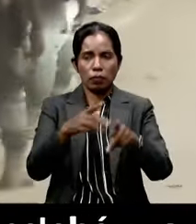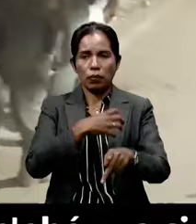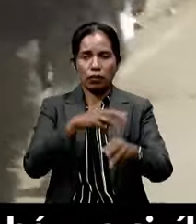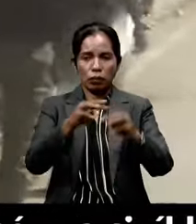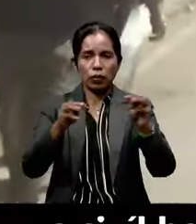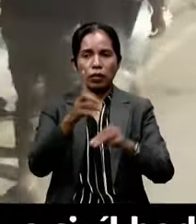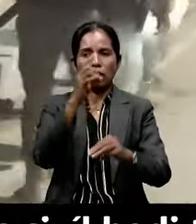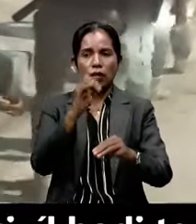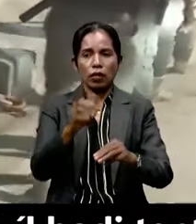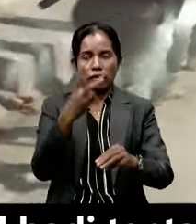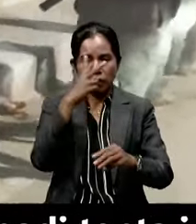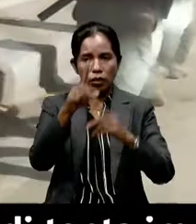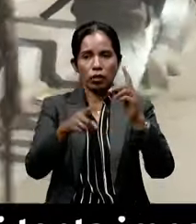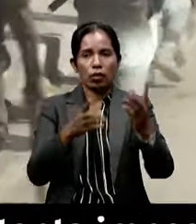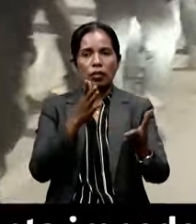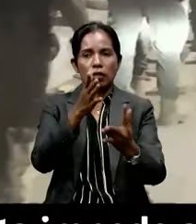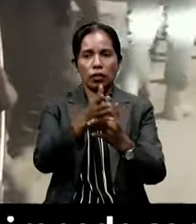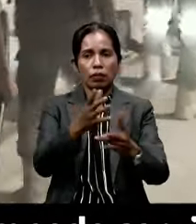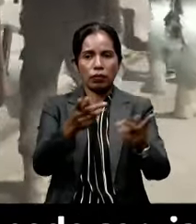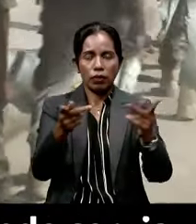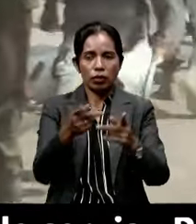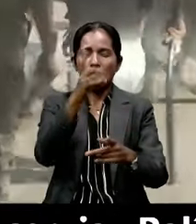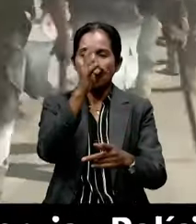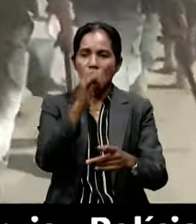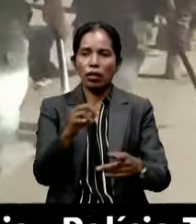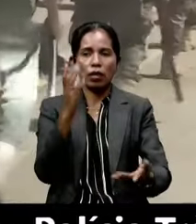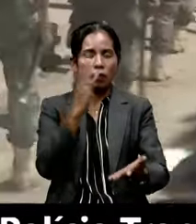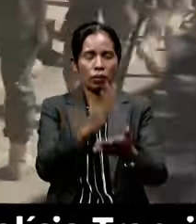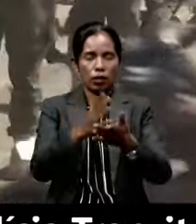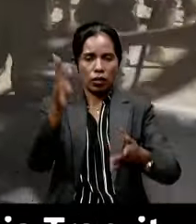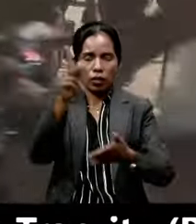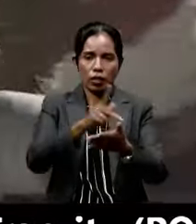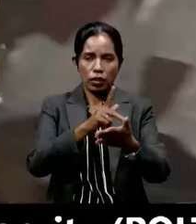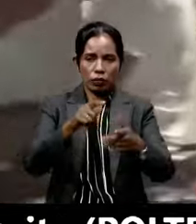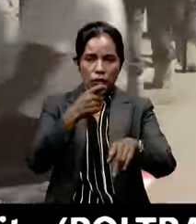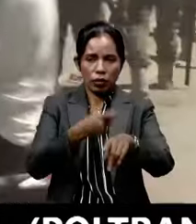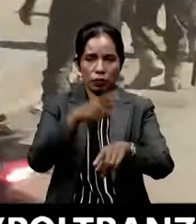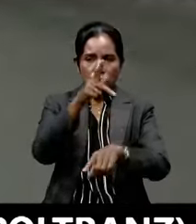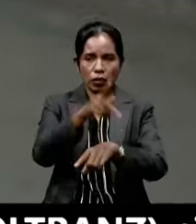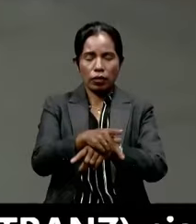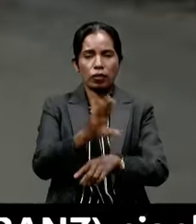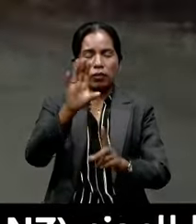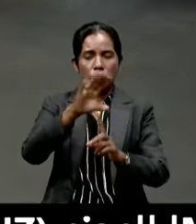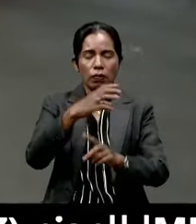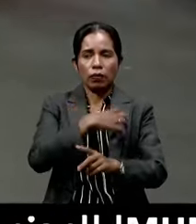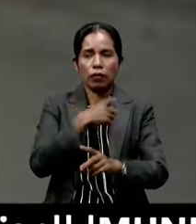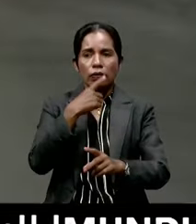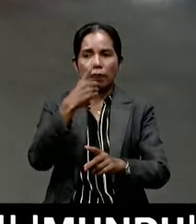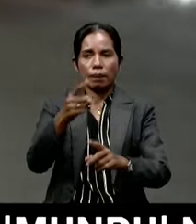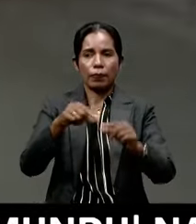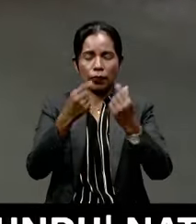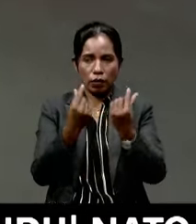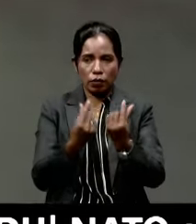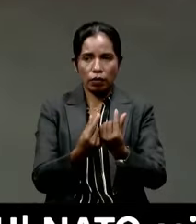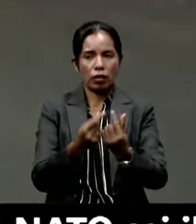Municipio Dili, atual operação Tamasai Bairro Sire a capital Dili, o di prevene crime iha tempo kalan. Comandante Pentel Municipio de Limos foi orientação da equipa